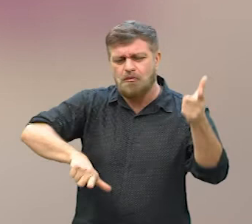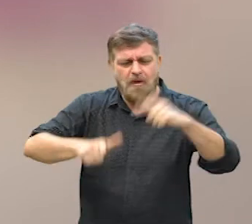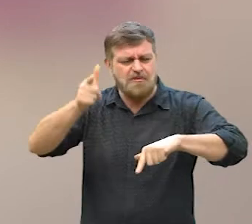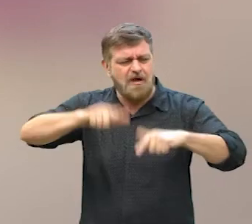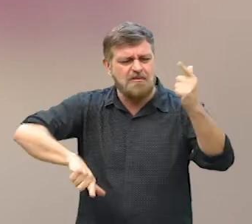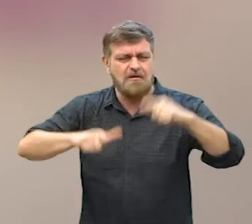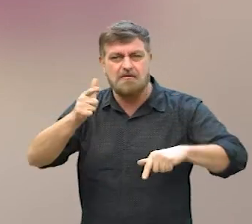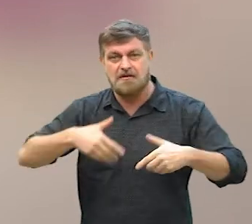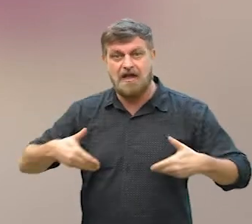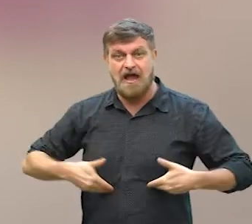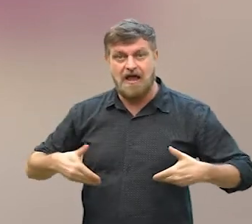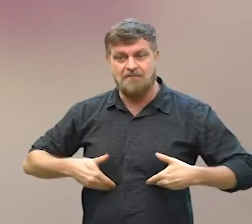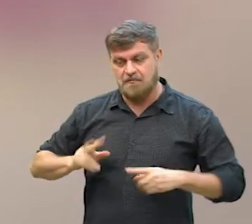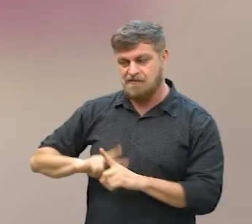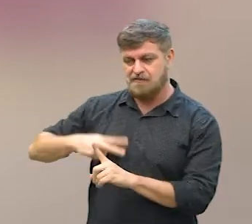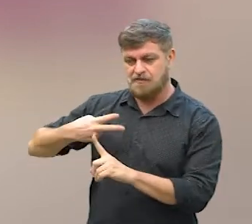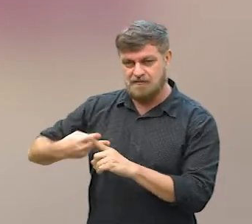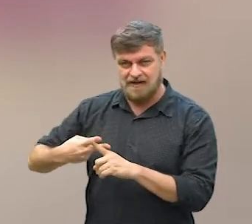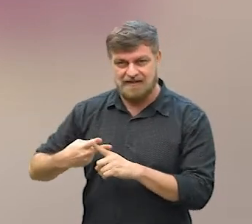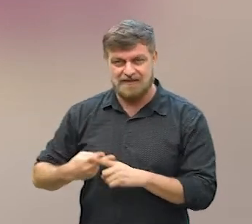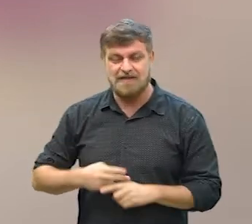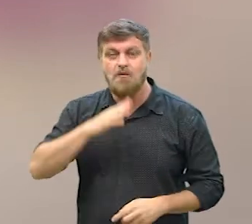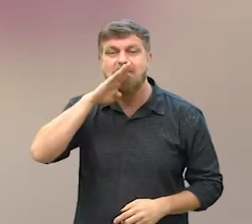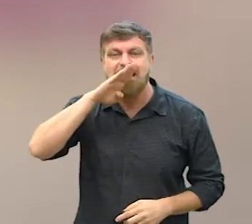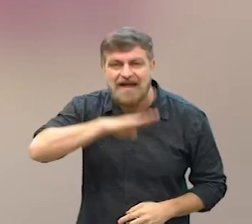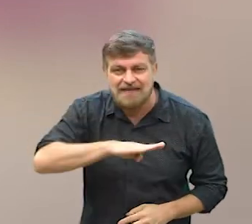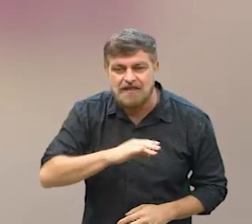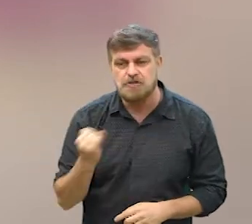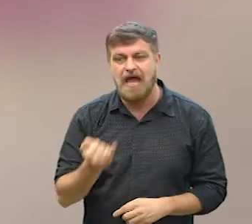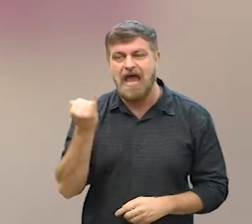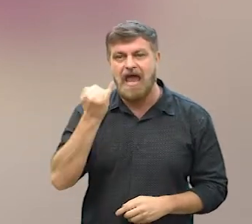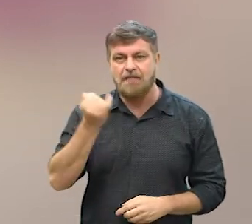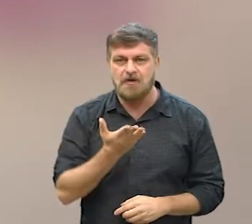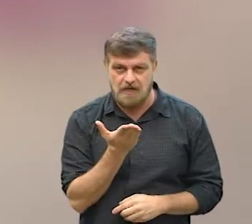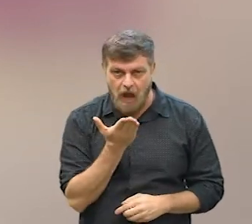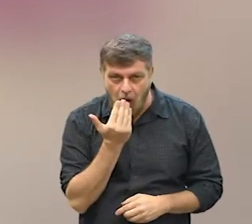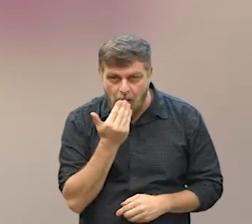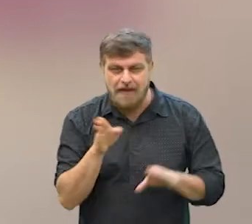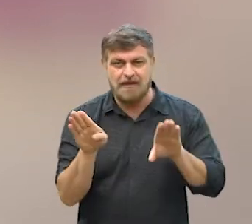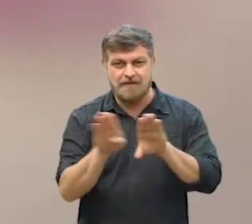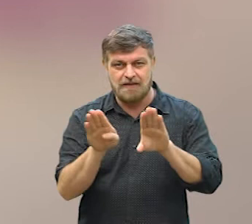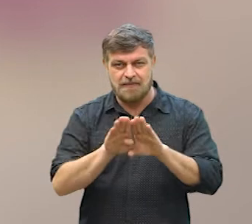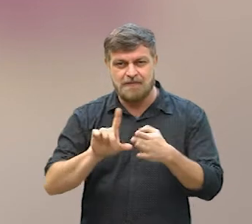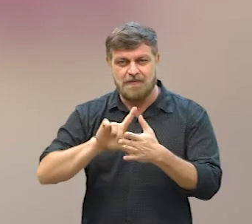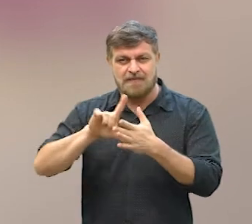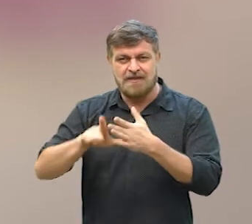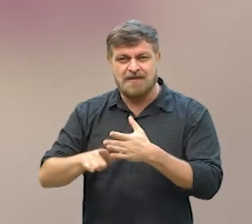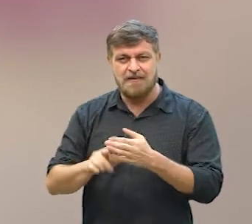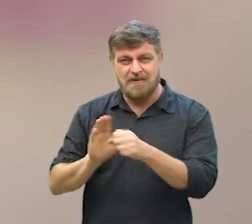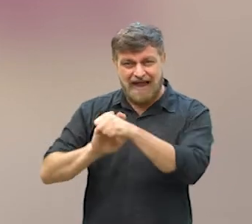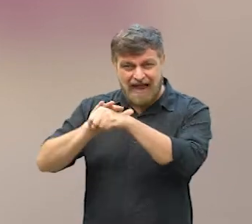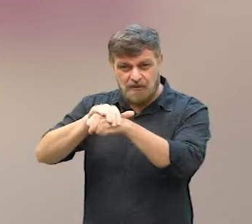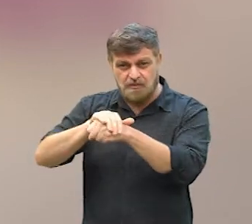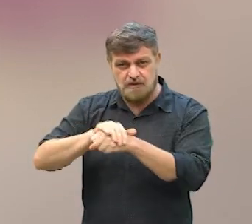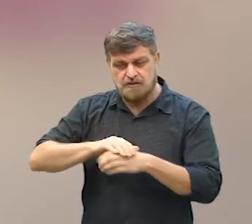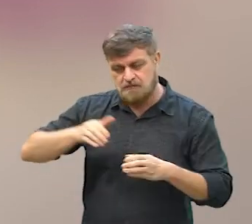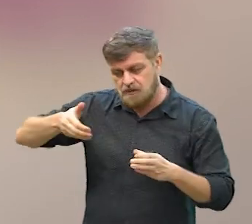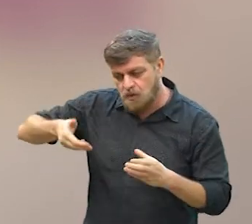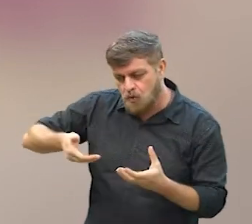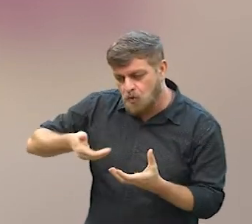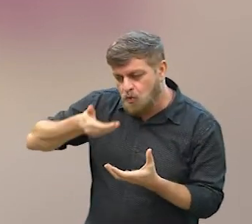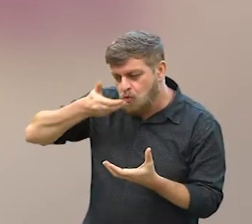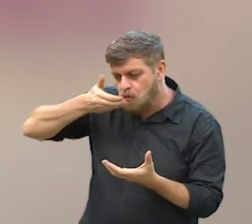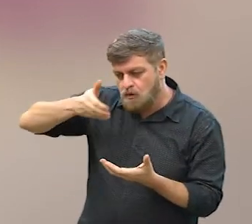fome acumulada. Então, o lanche da tarde, ele é essencial também. E logo no jantar, preferir alguma sopa, se